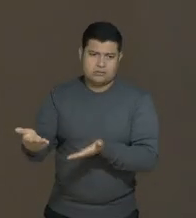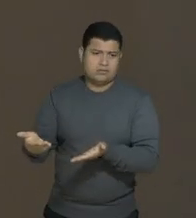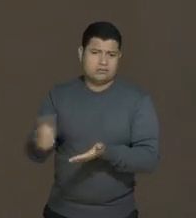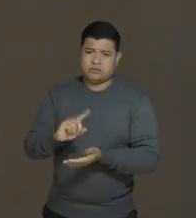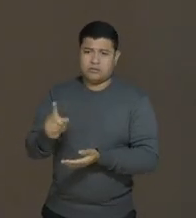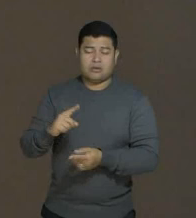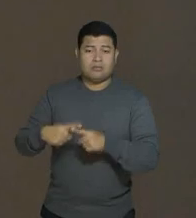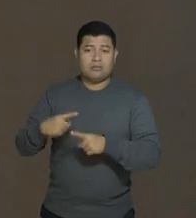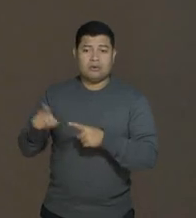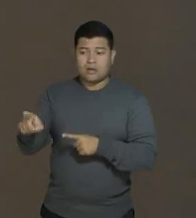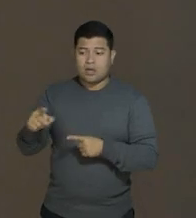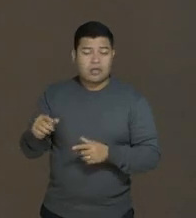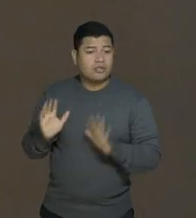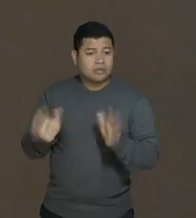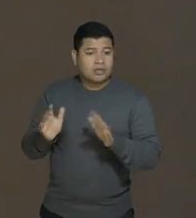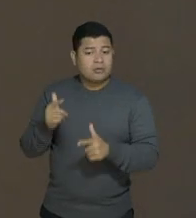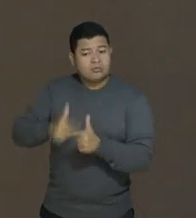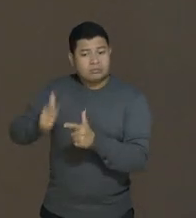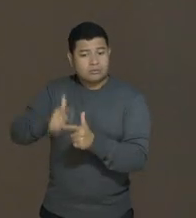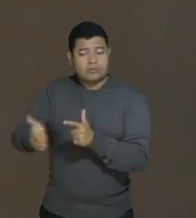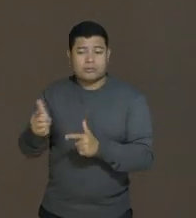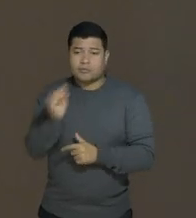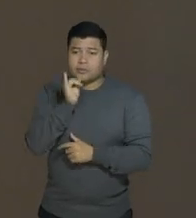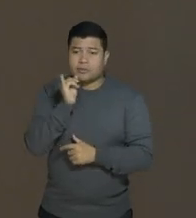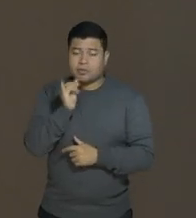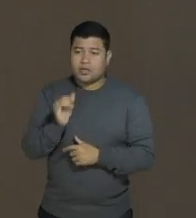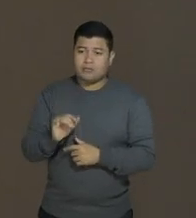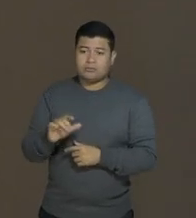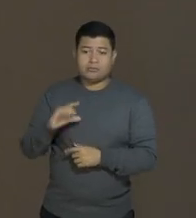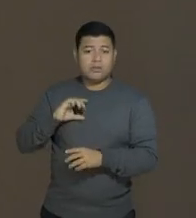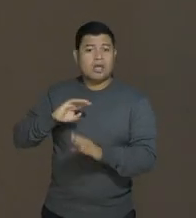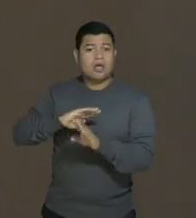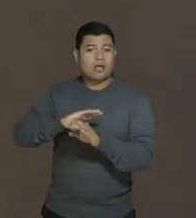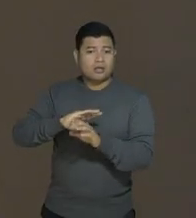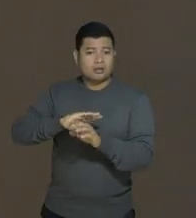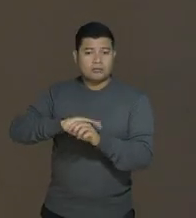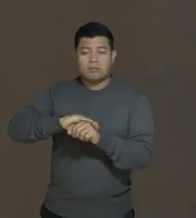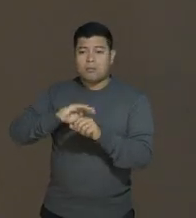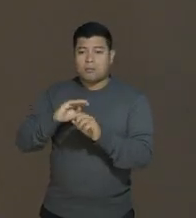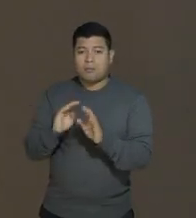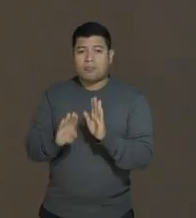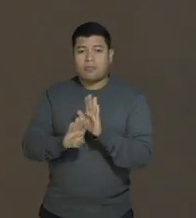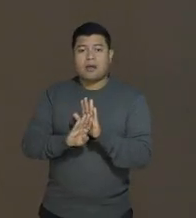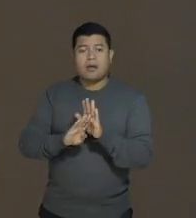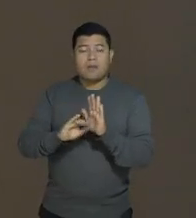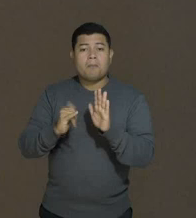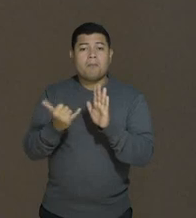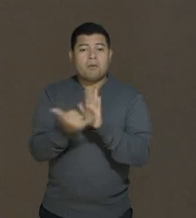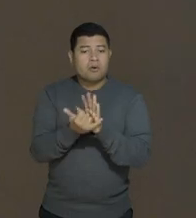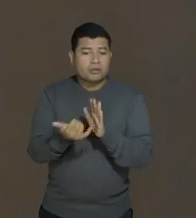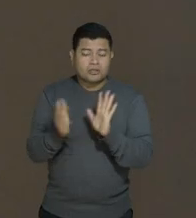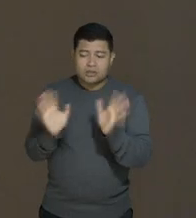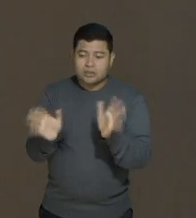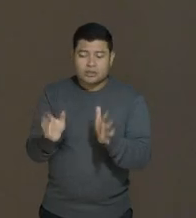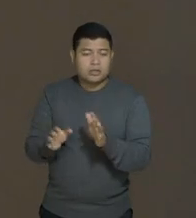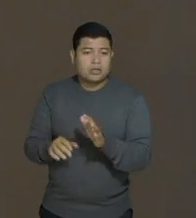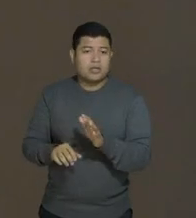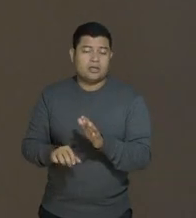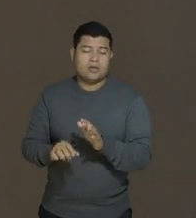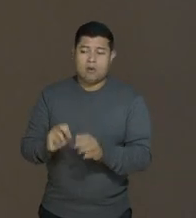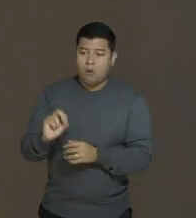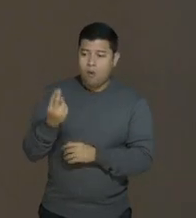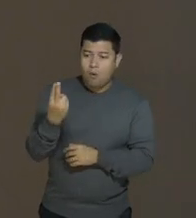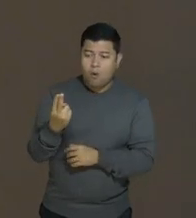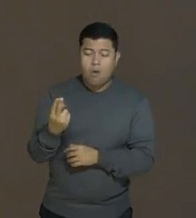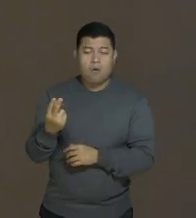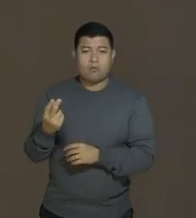se acha burro, tem bullying na escola, tem uma série de outras coisas que não precisava. E fora que